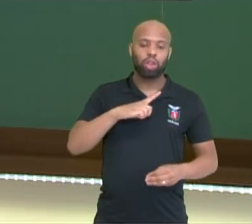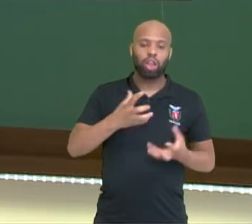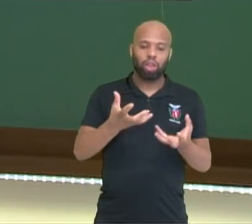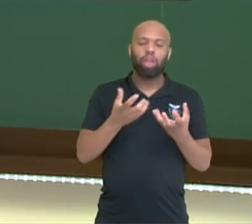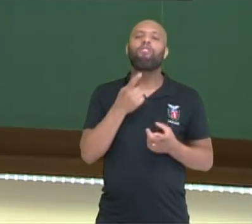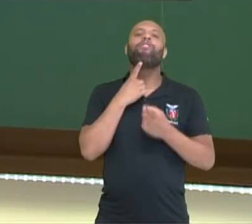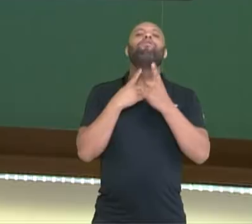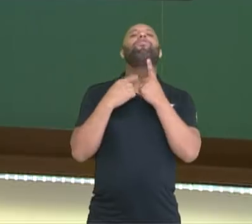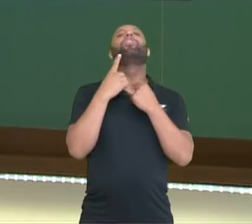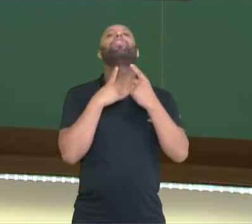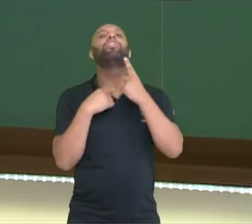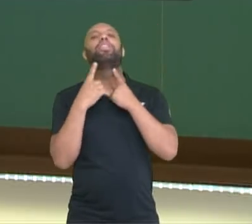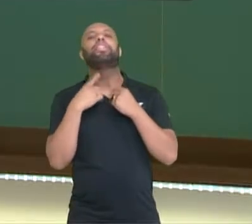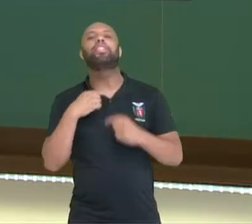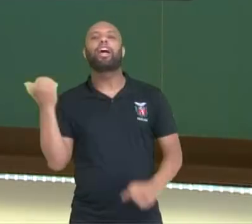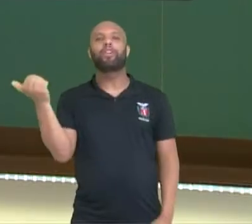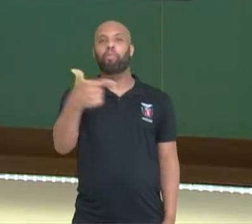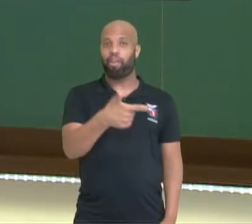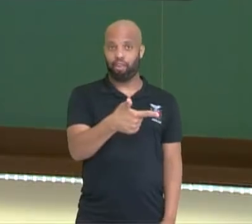importante, mas